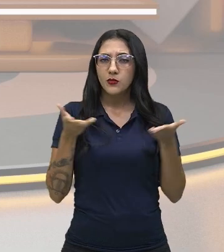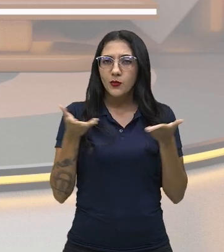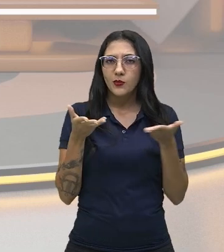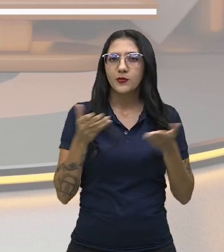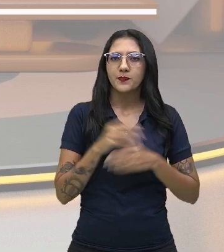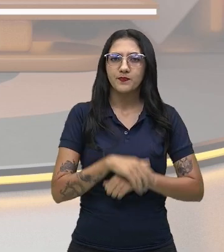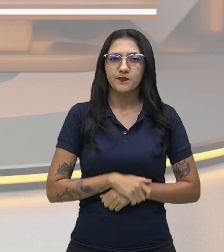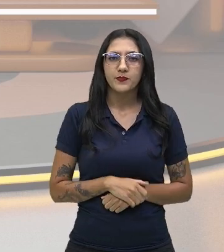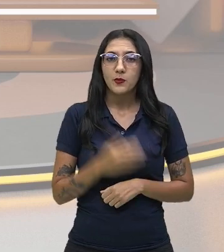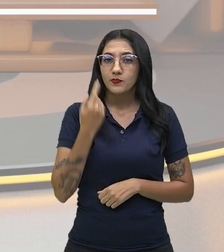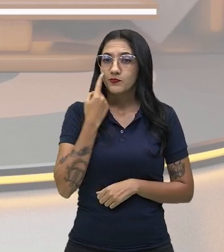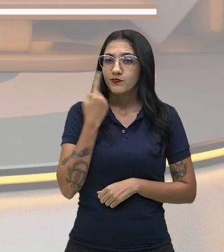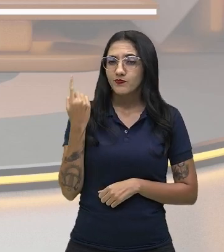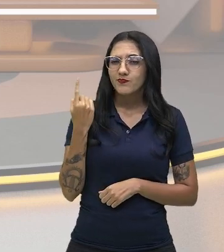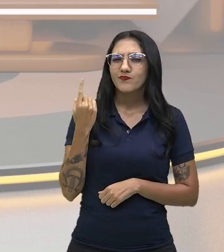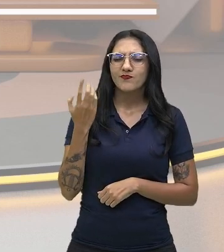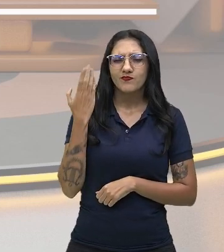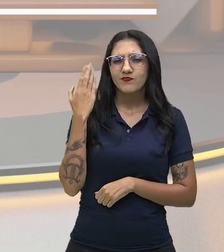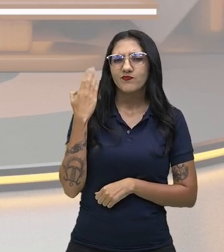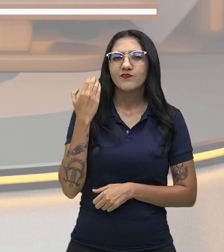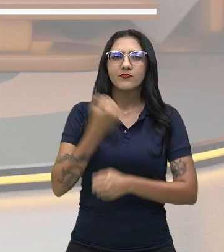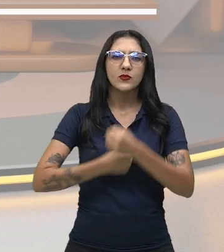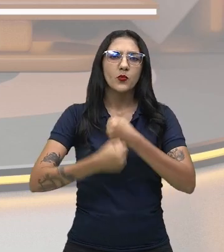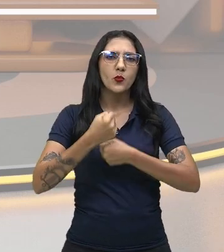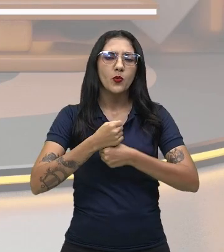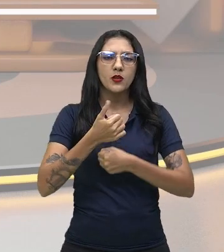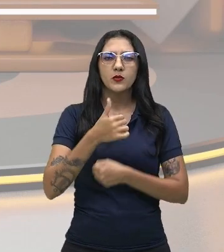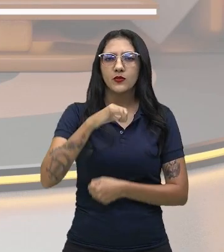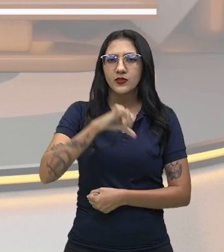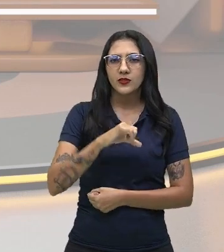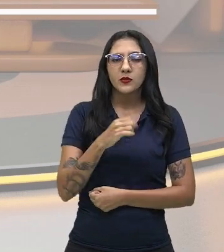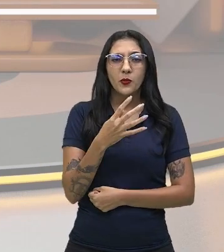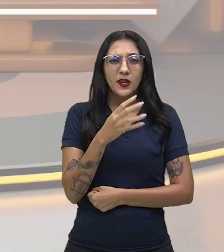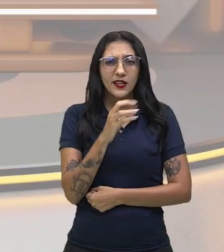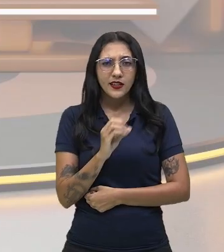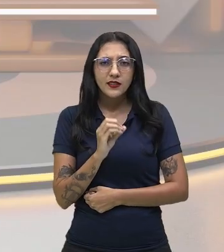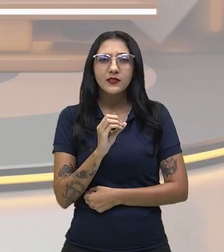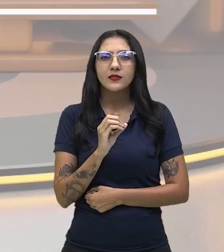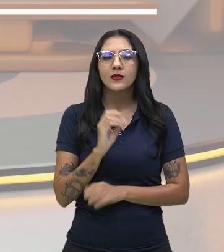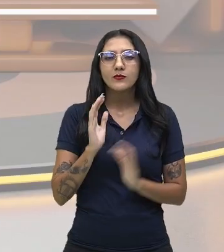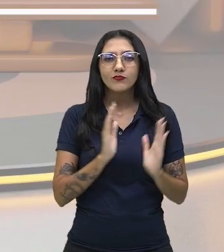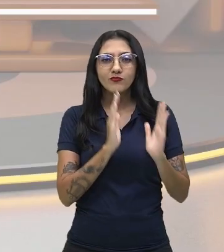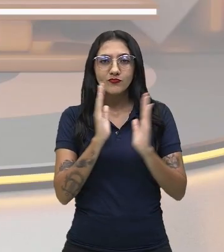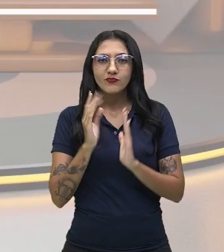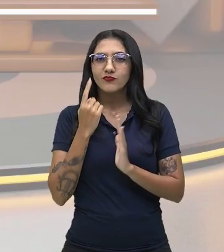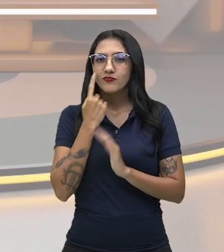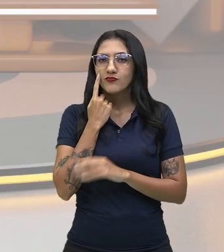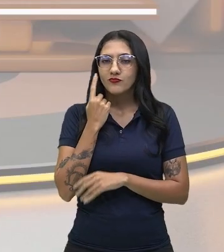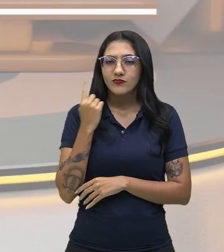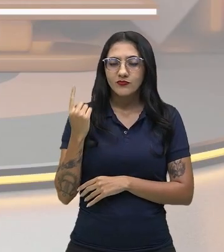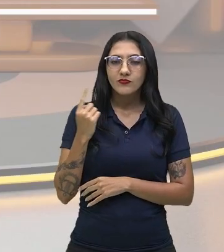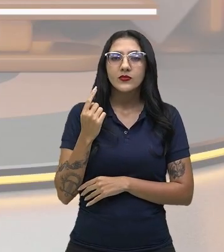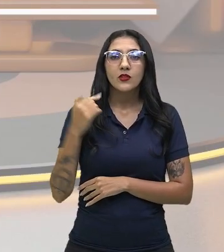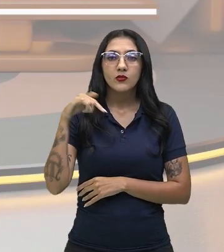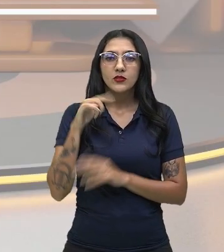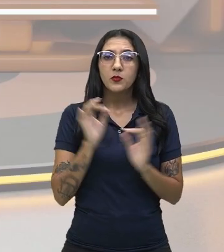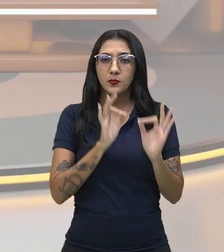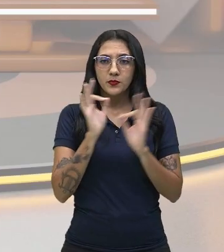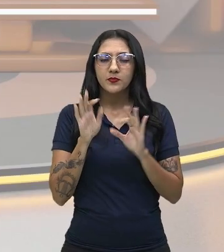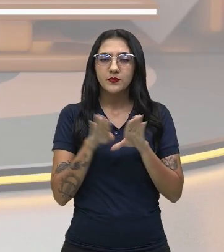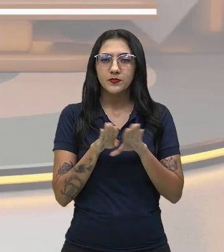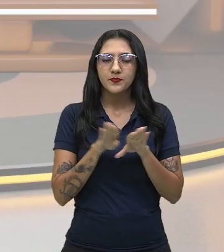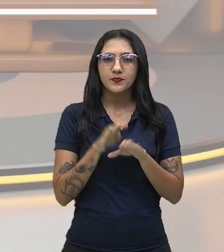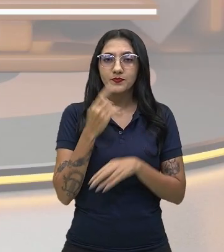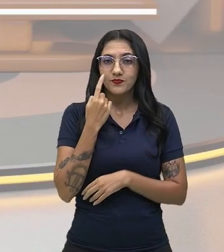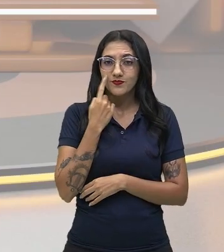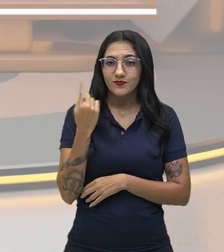Aqui nós temos um mapa de 1940, então observem aí os detalhes, mais à frente também durante a nossa aula nós vamos verificar.